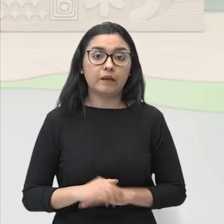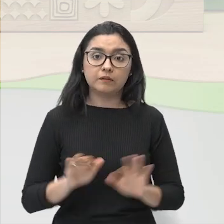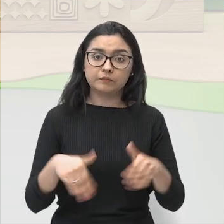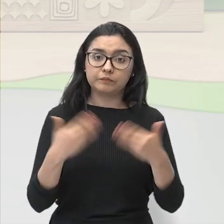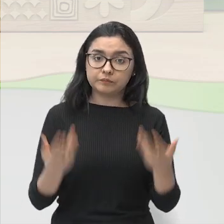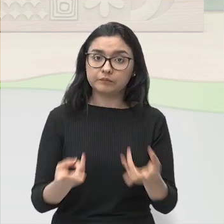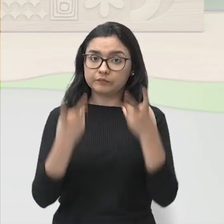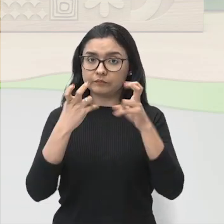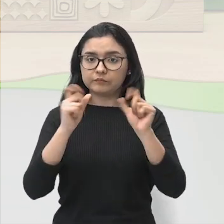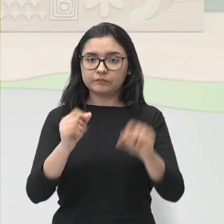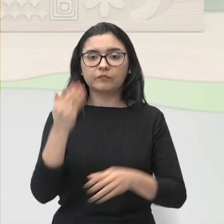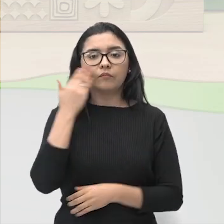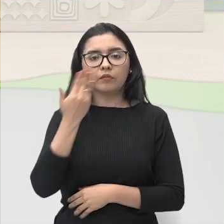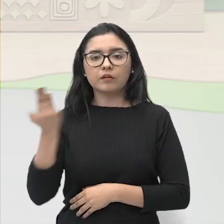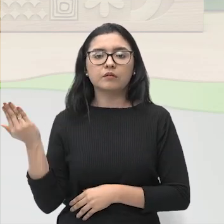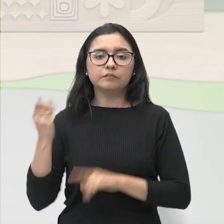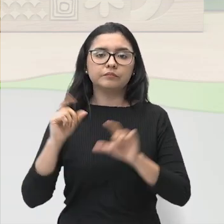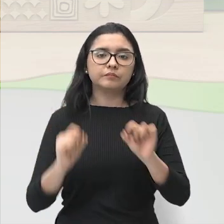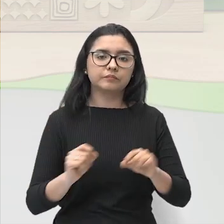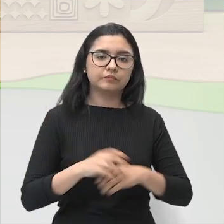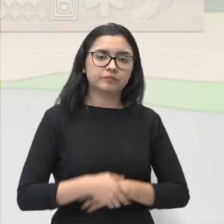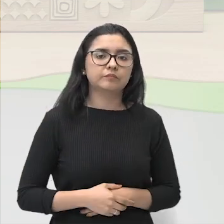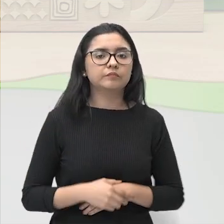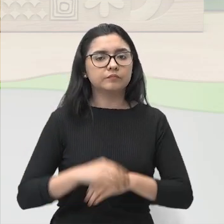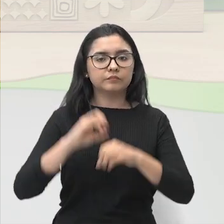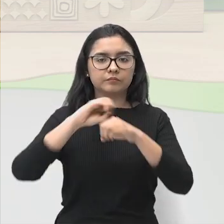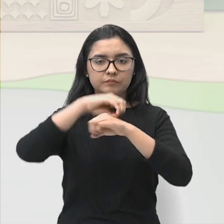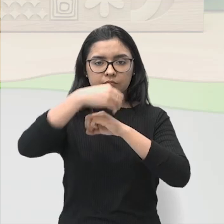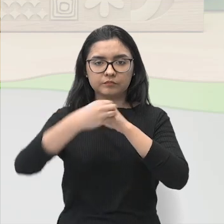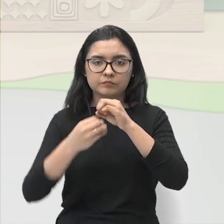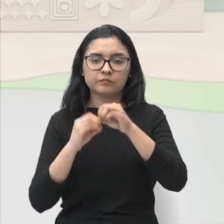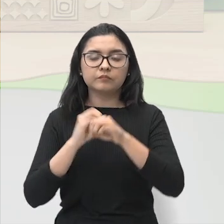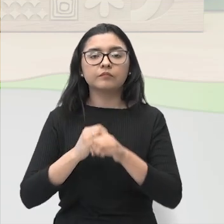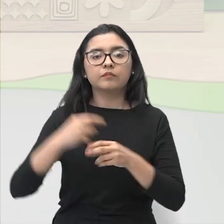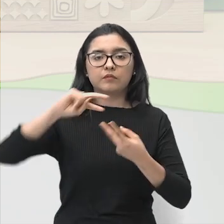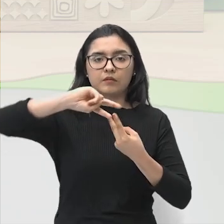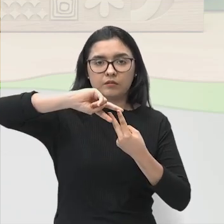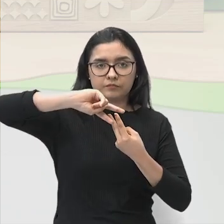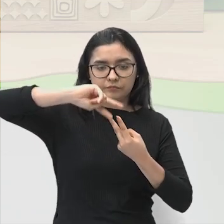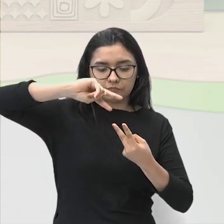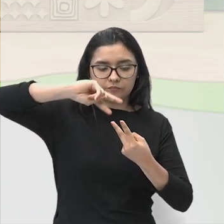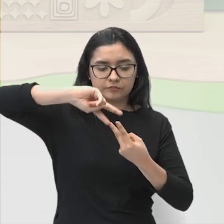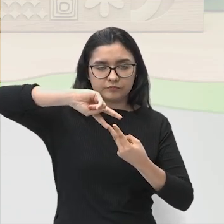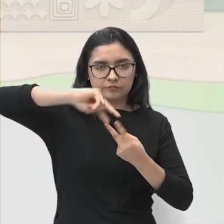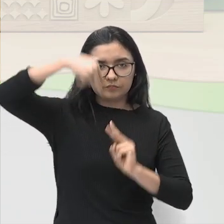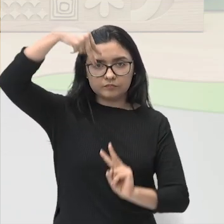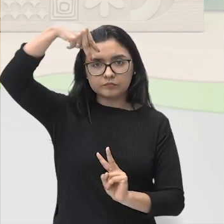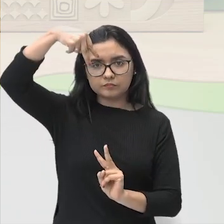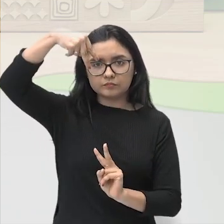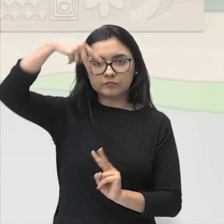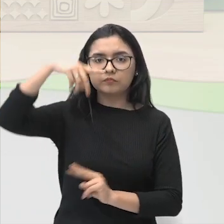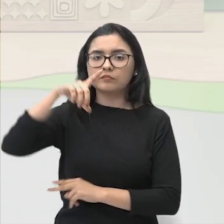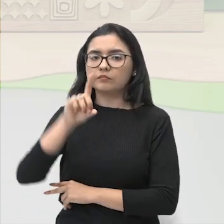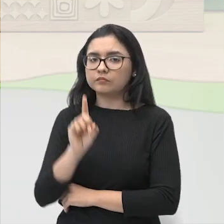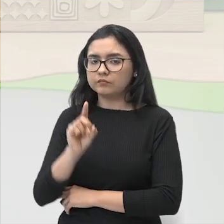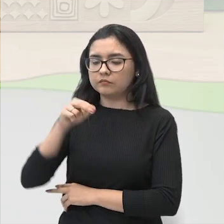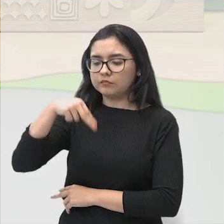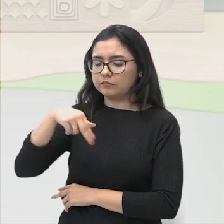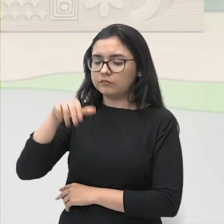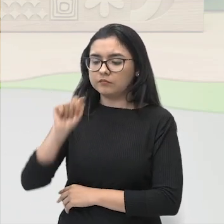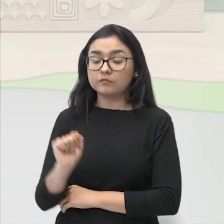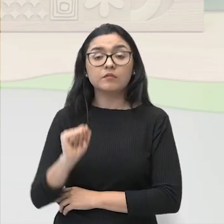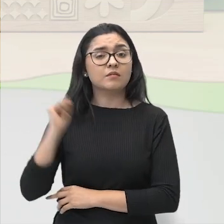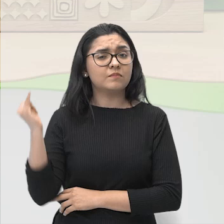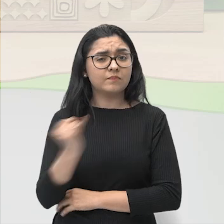Nós vemos aqui a molécula do DNA. Essa molécula é